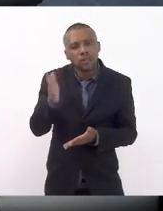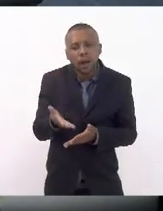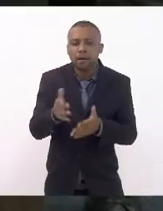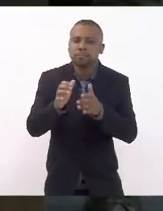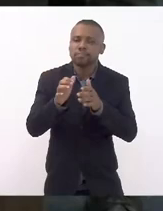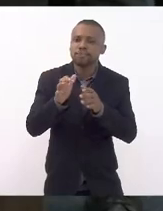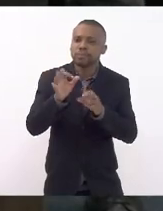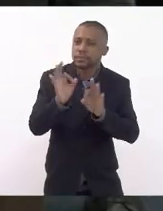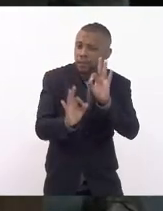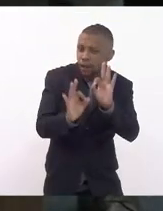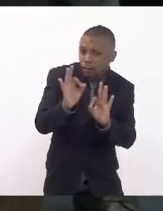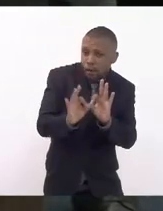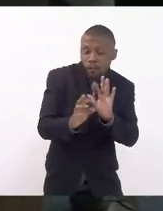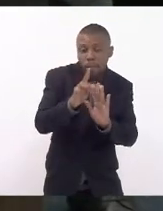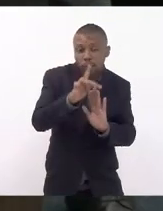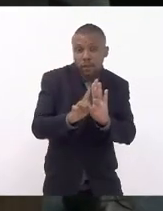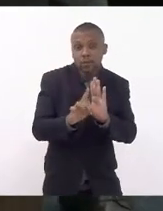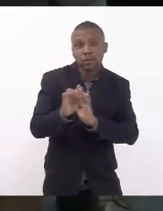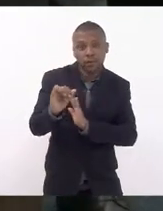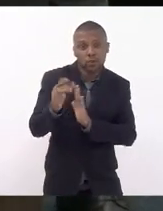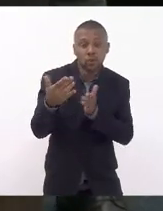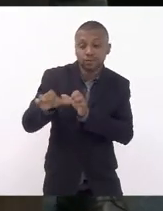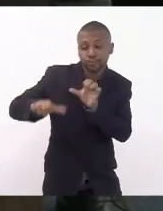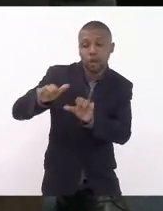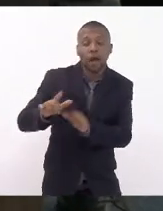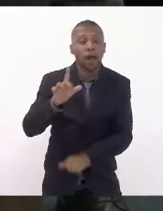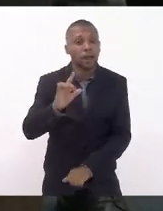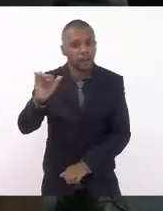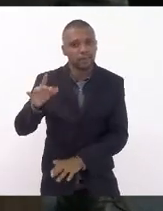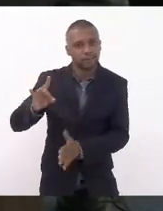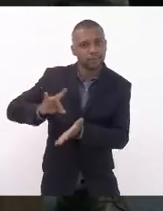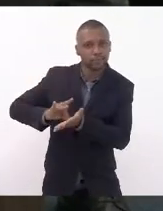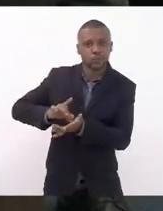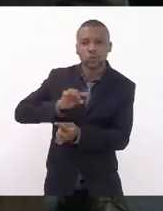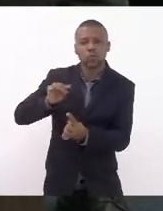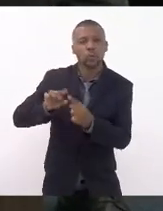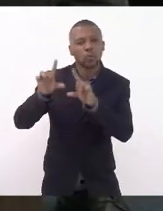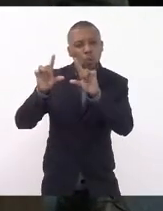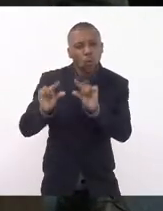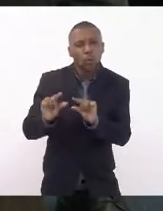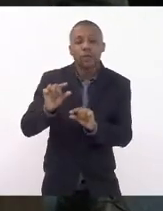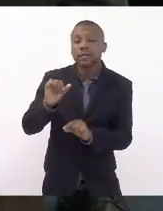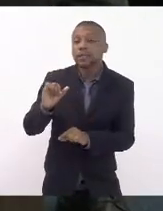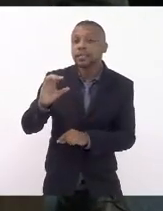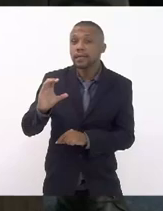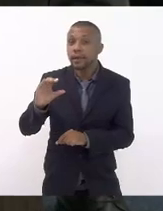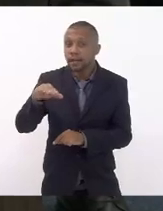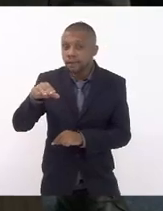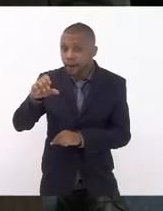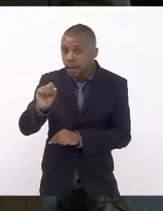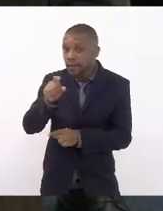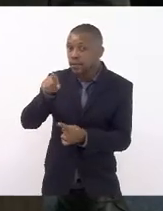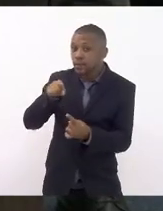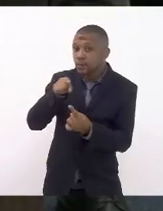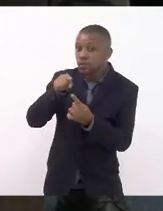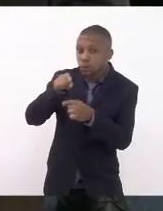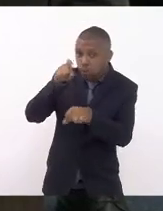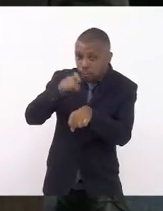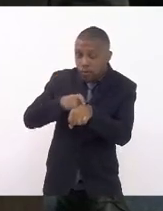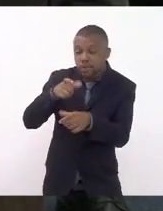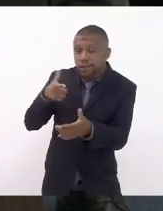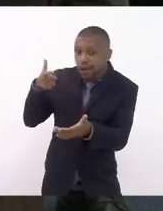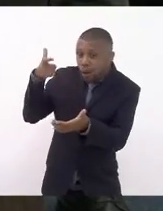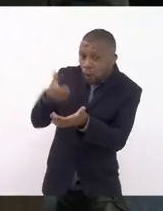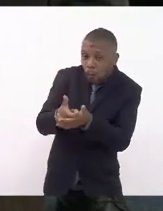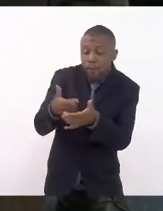fizemos um projeto de lei, que hoje é lei no Estado do Rio de Janeiro, de redução de ICMS na compra de